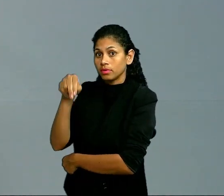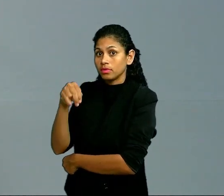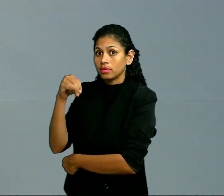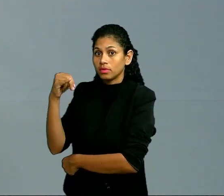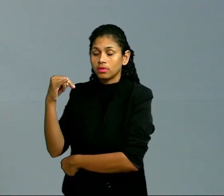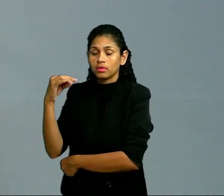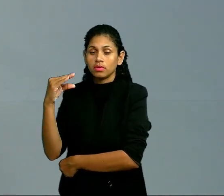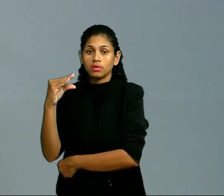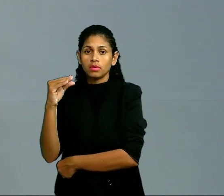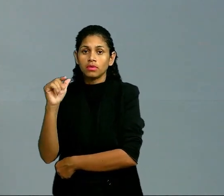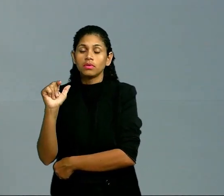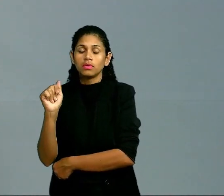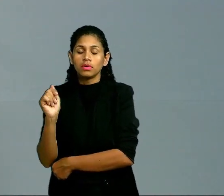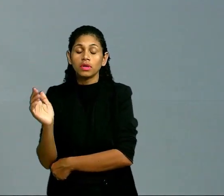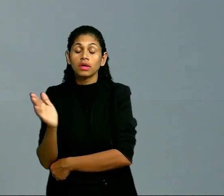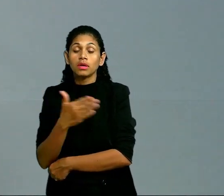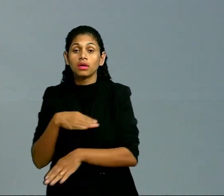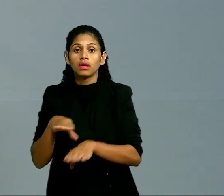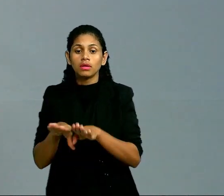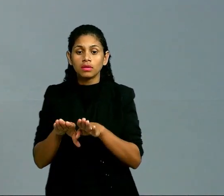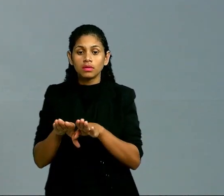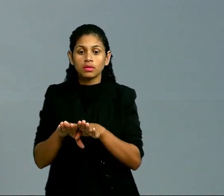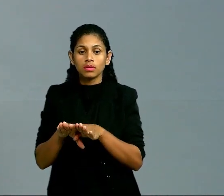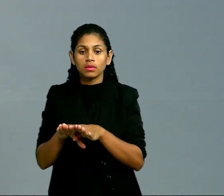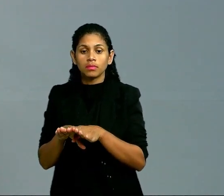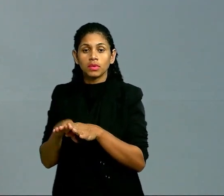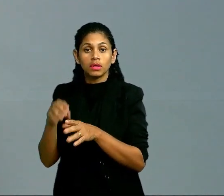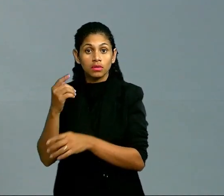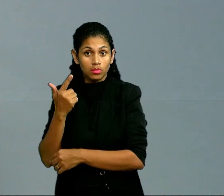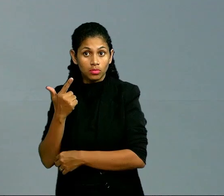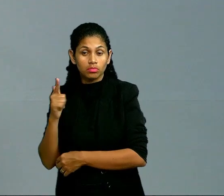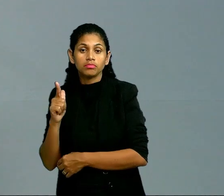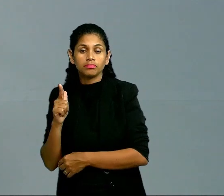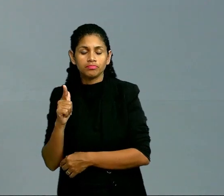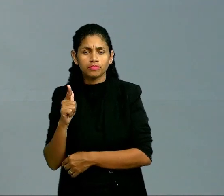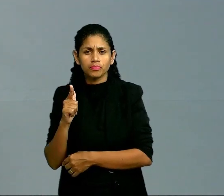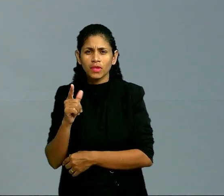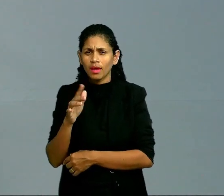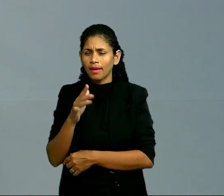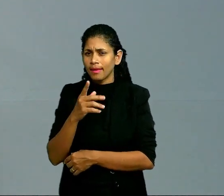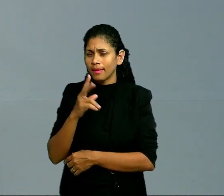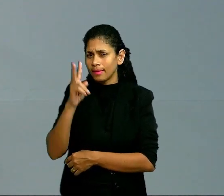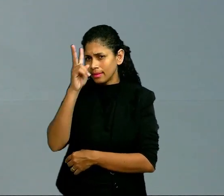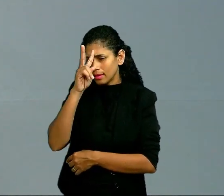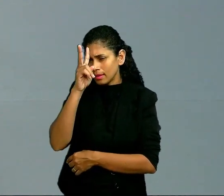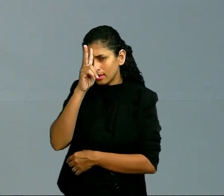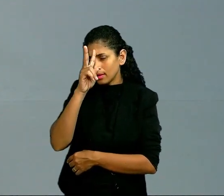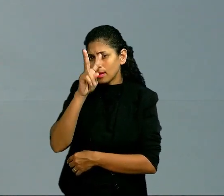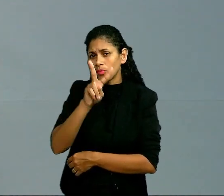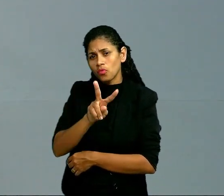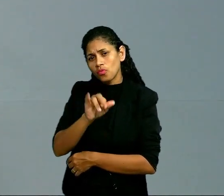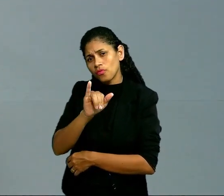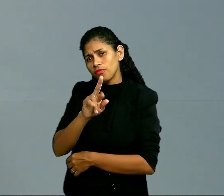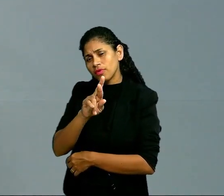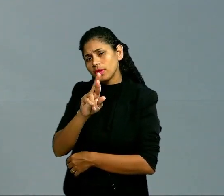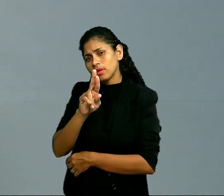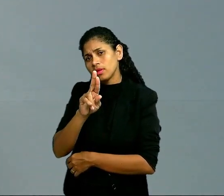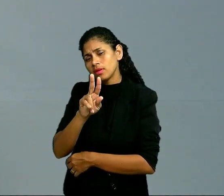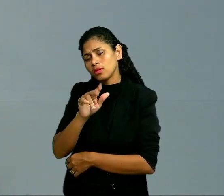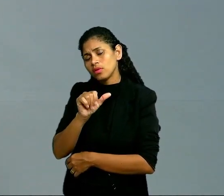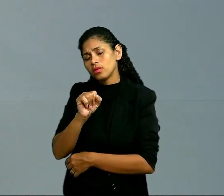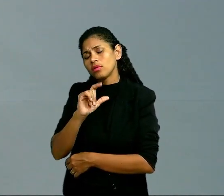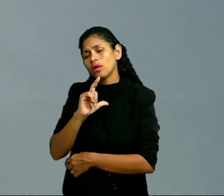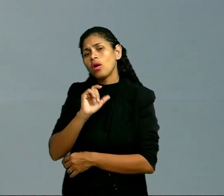Por que ele pegou um vírus? Lembra, pessoal, o vírus, ele é um parasita intracelular obrigatório. Então, ele tem